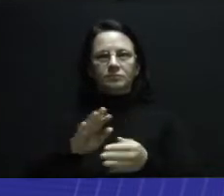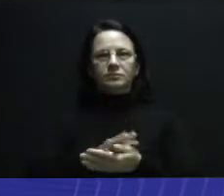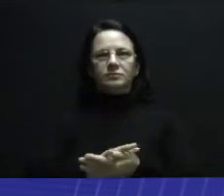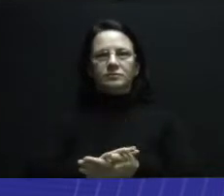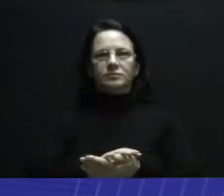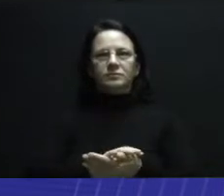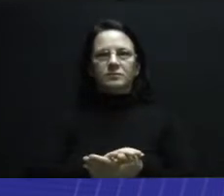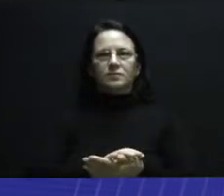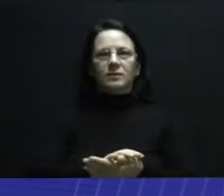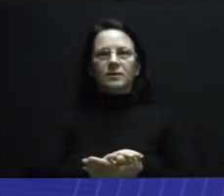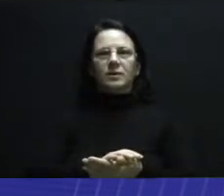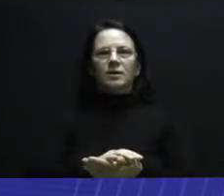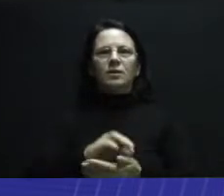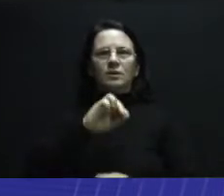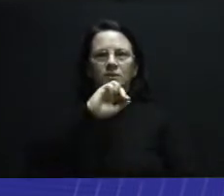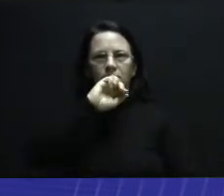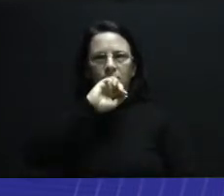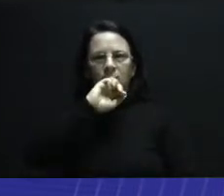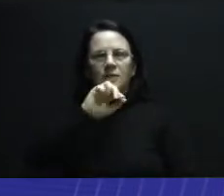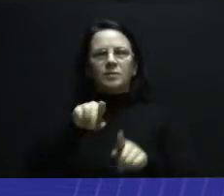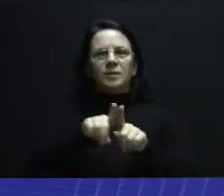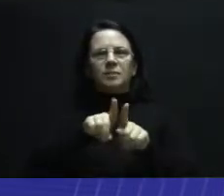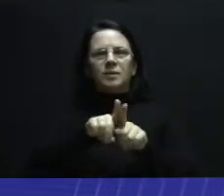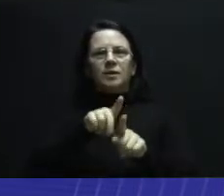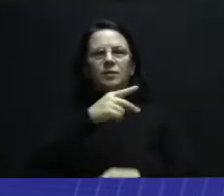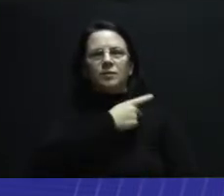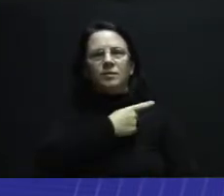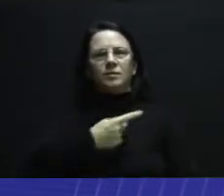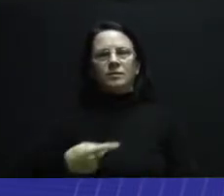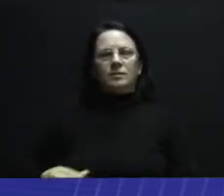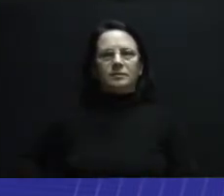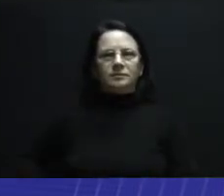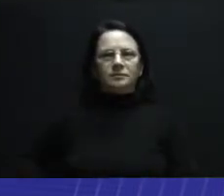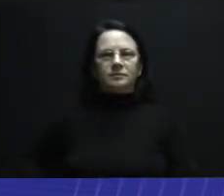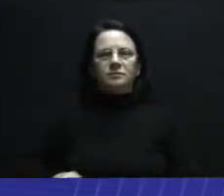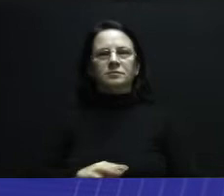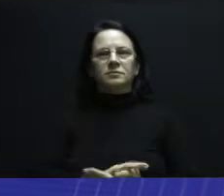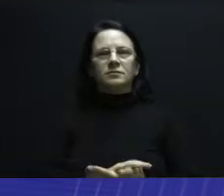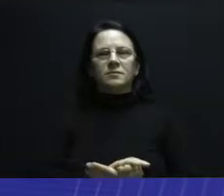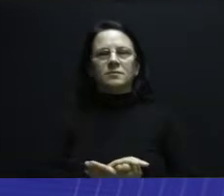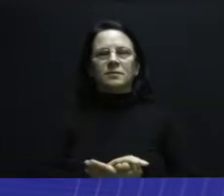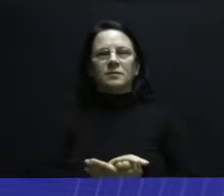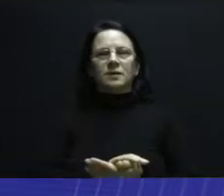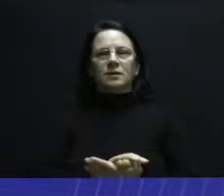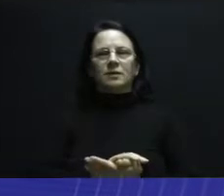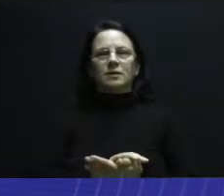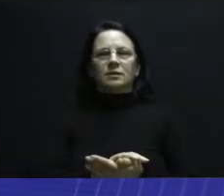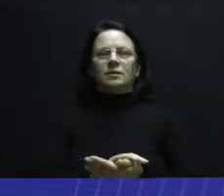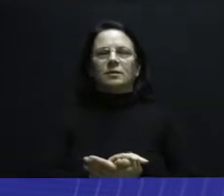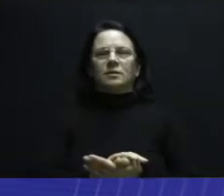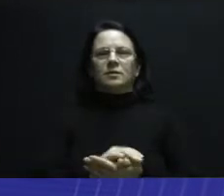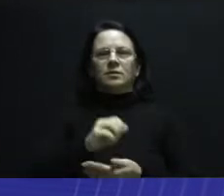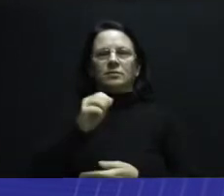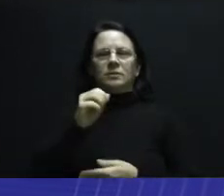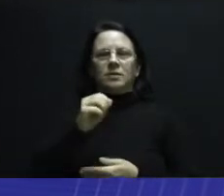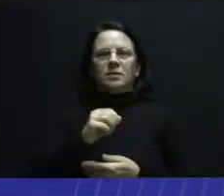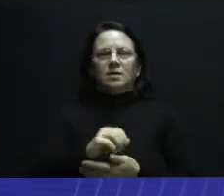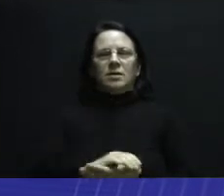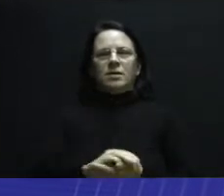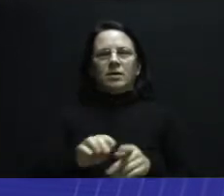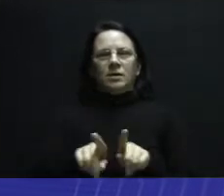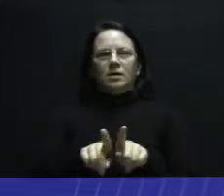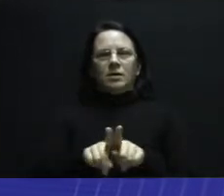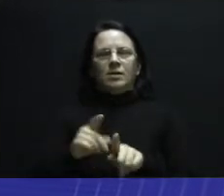Nosso orador oficial foi presidente da Conferência das Inspetorias Salesianas do Brasil e ocupou uma cadeira